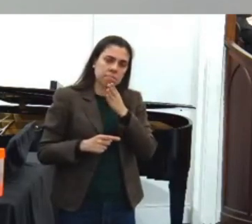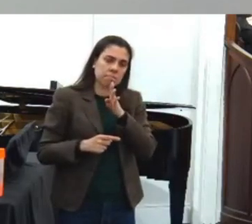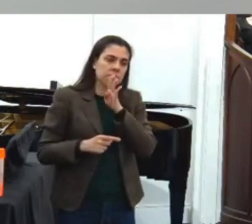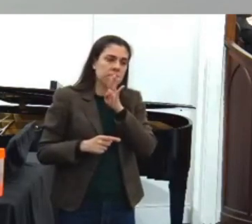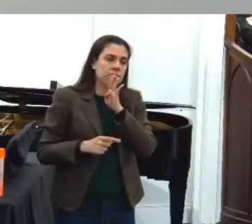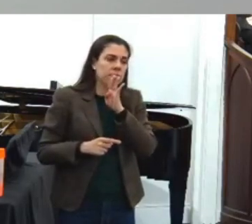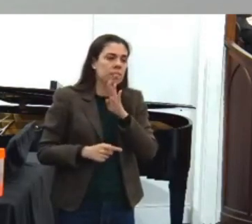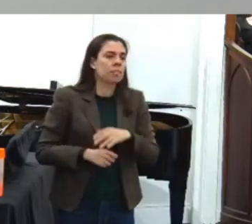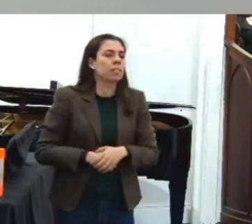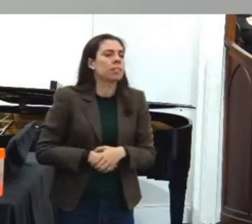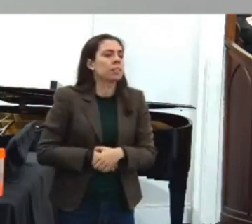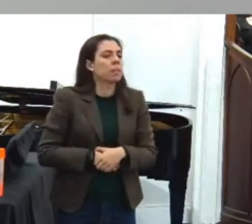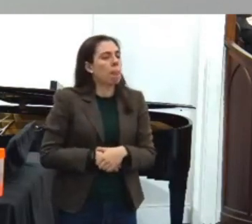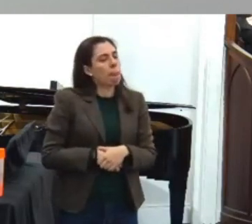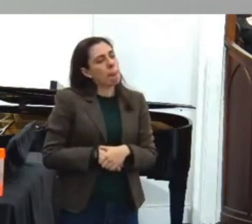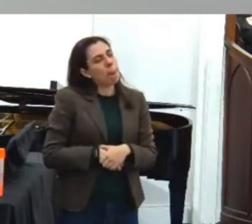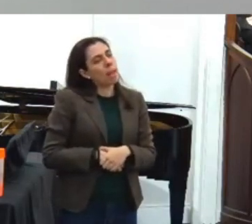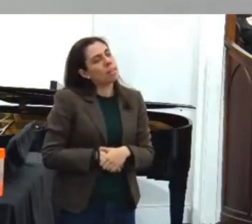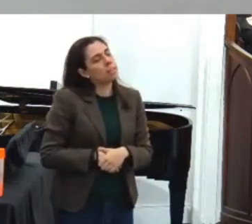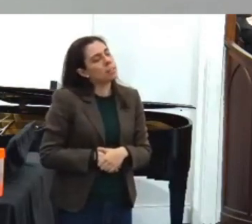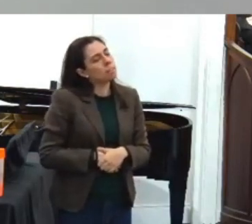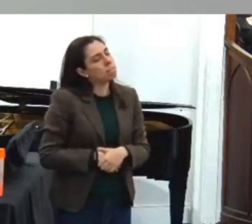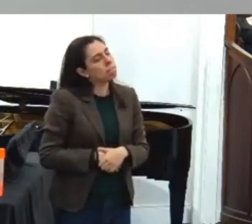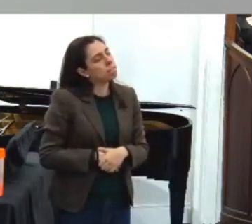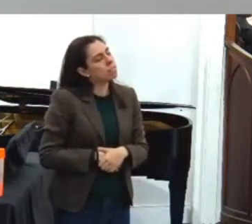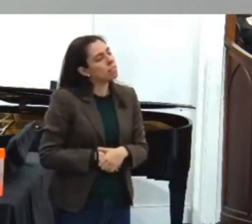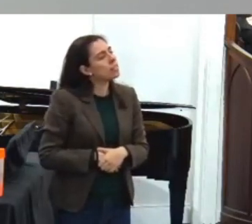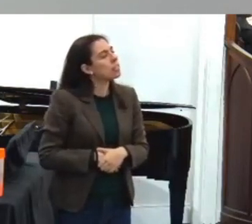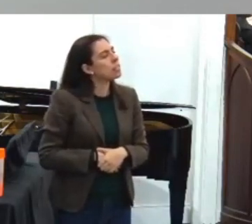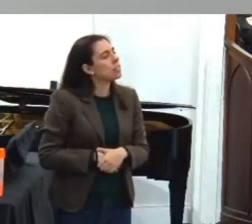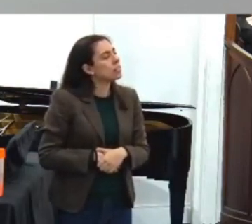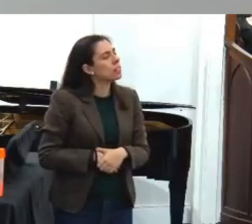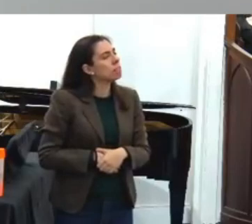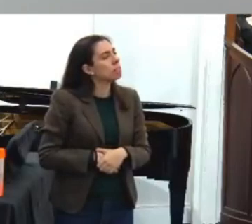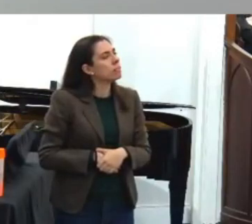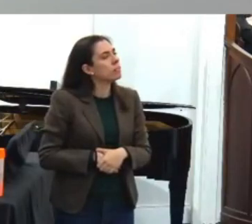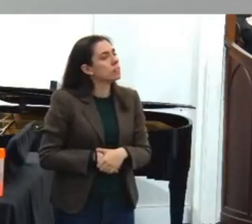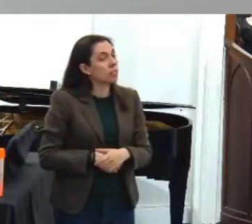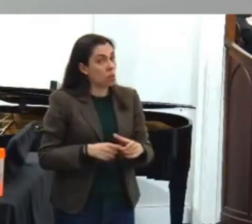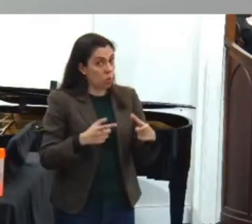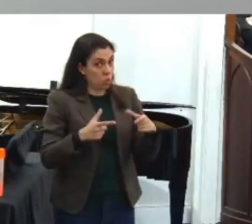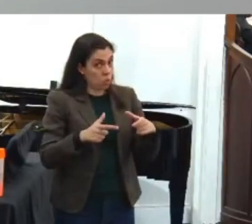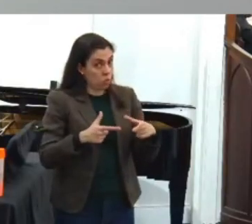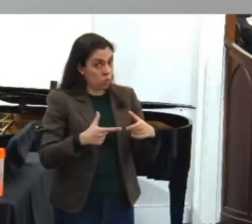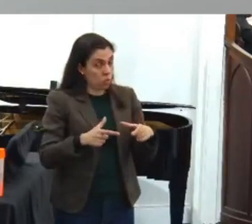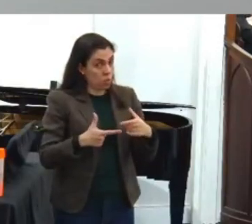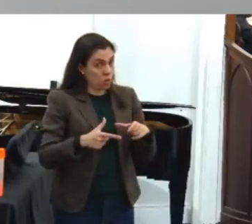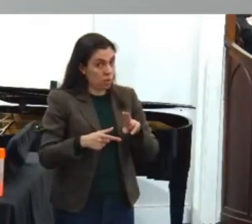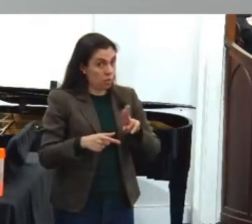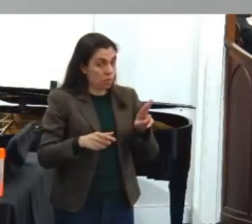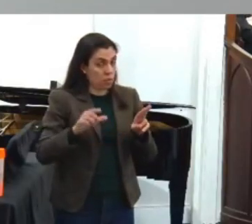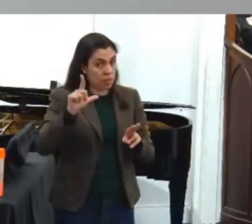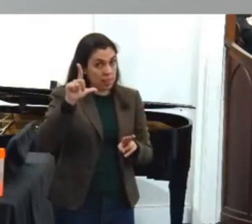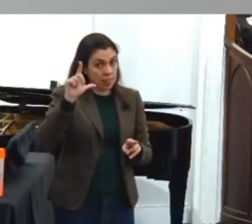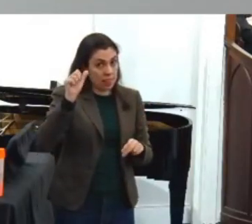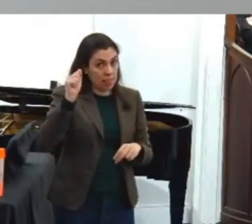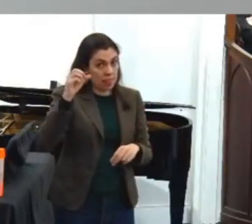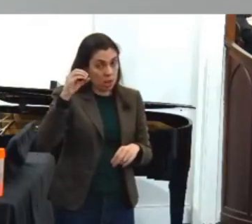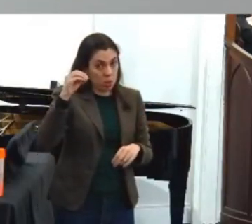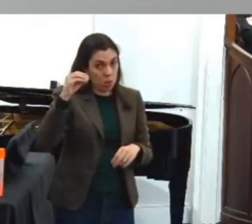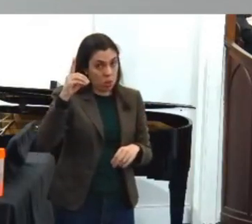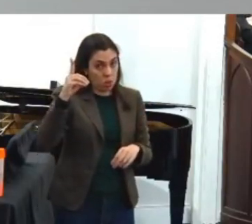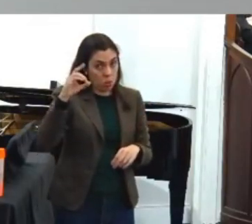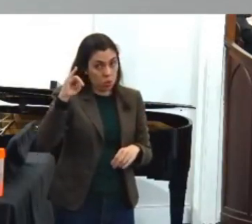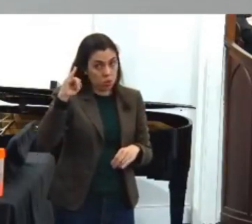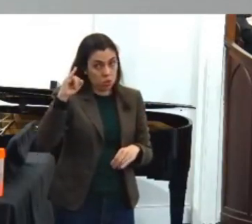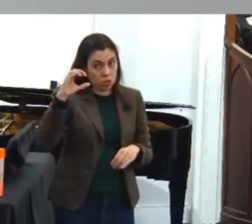nos esconder do Senhor. A cidade de Laodiceia, queridos, fazia fronteira com duas